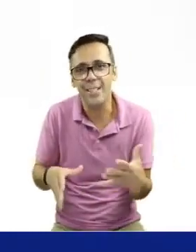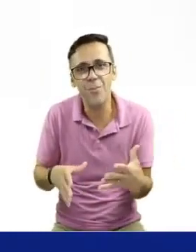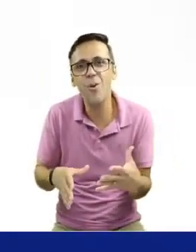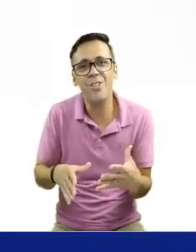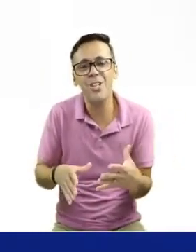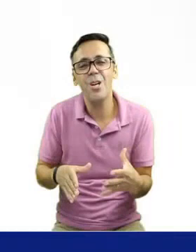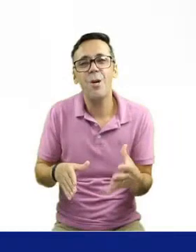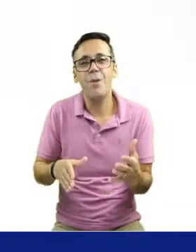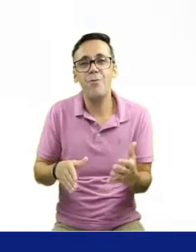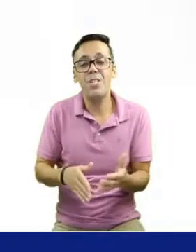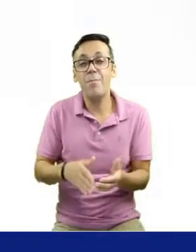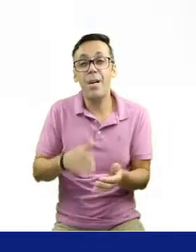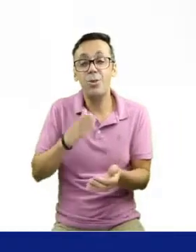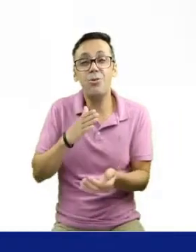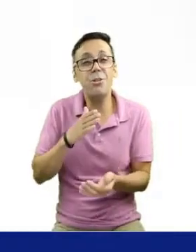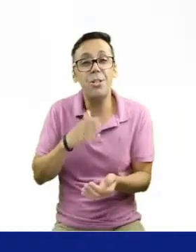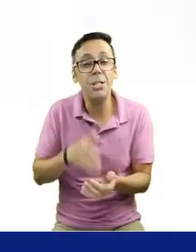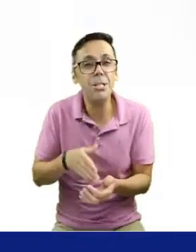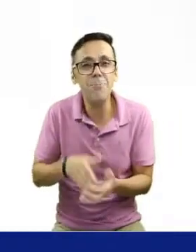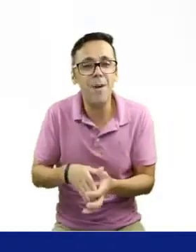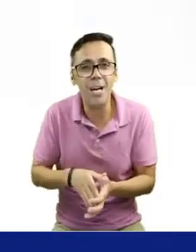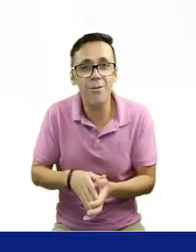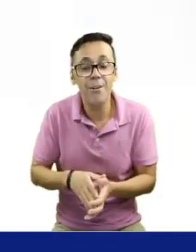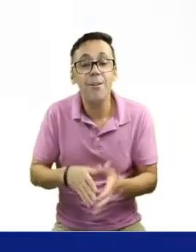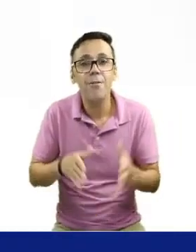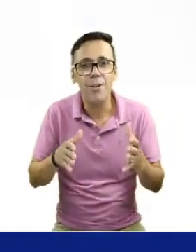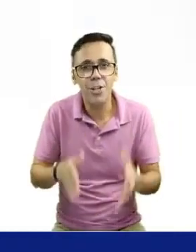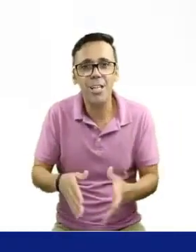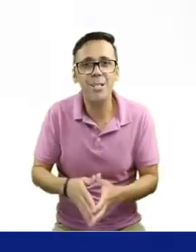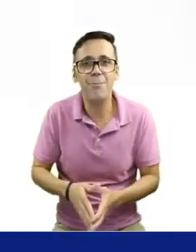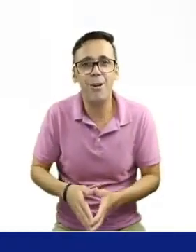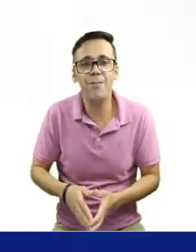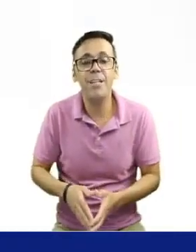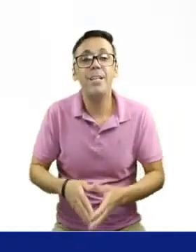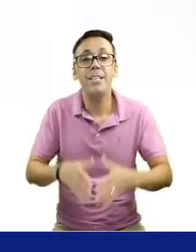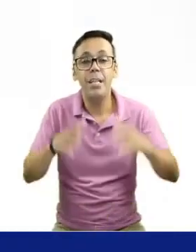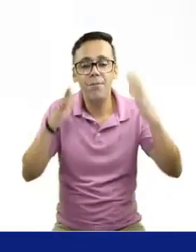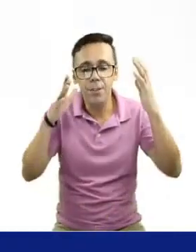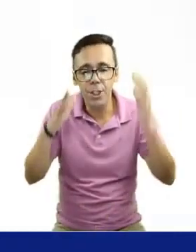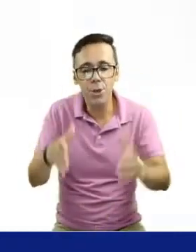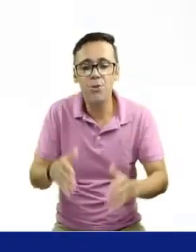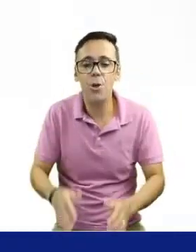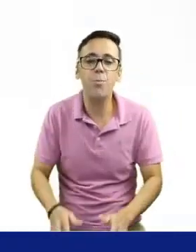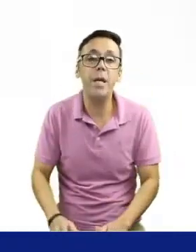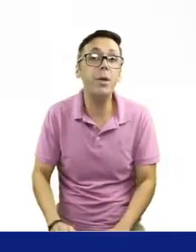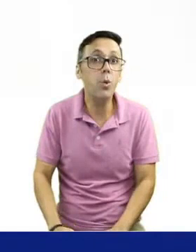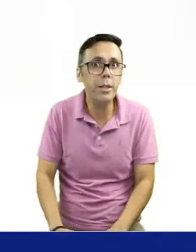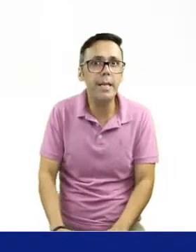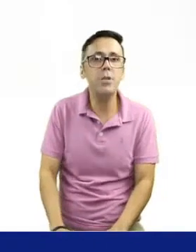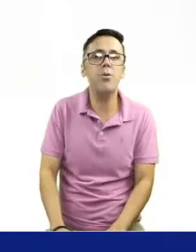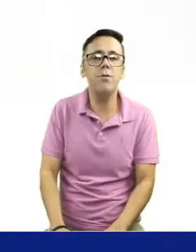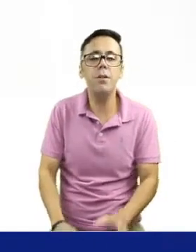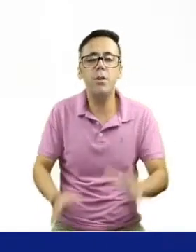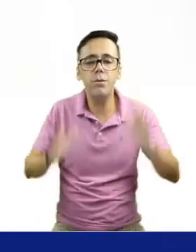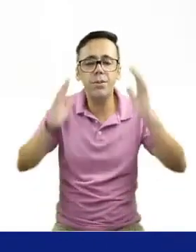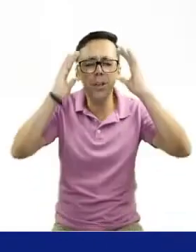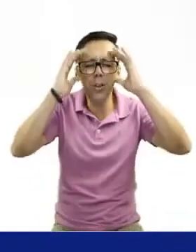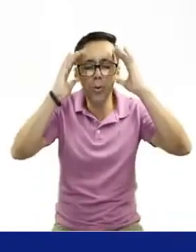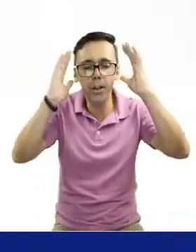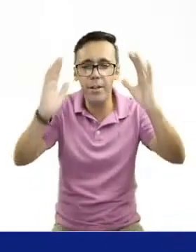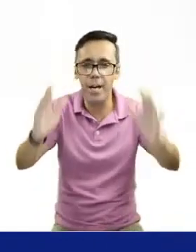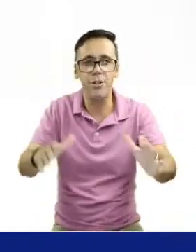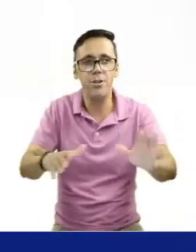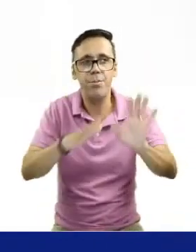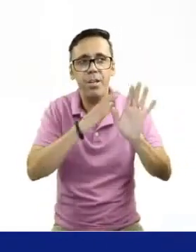surpresa bom gente para você a partir do dia Trinta de Maio fechar essa prova definir o seu emprego e cuidar da sua vida